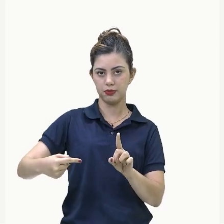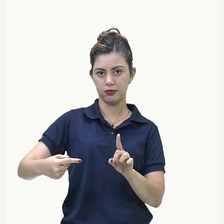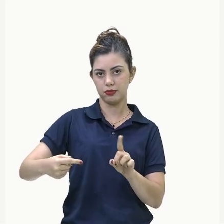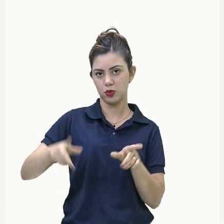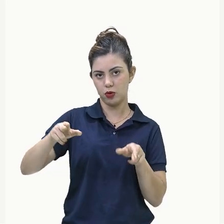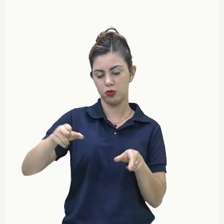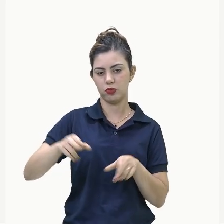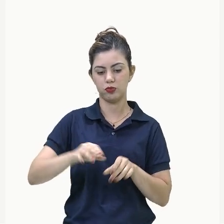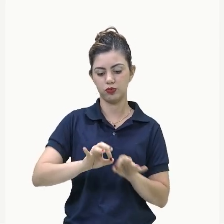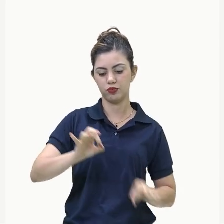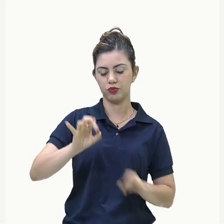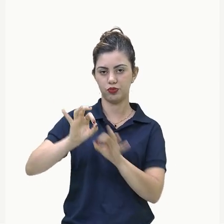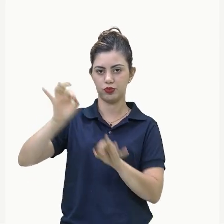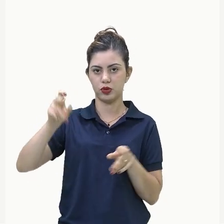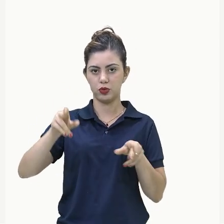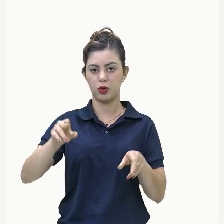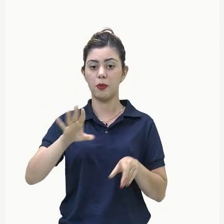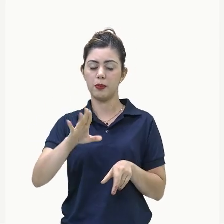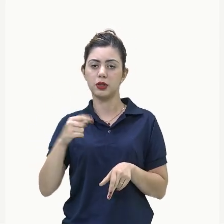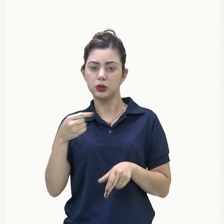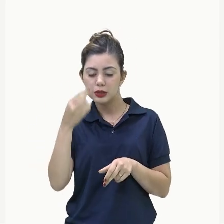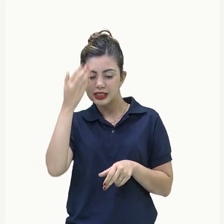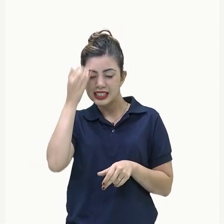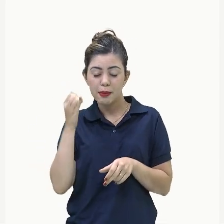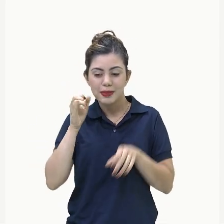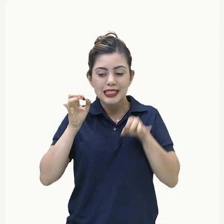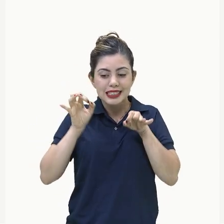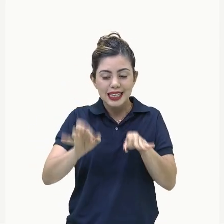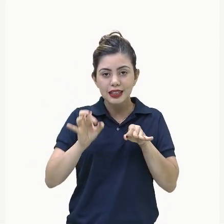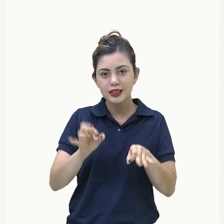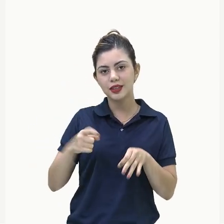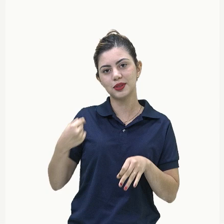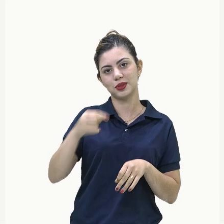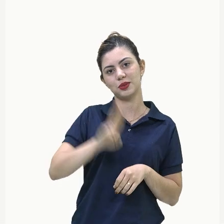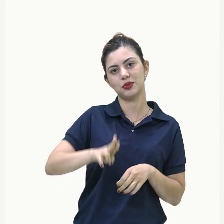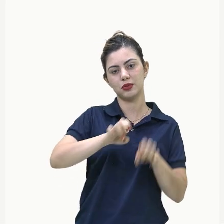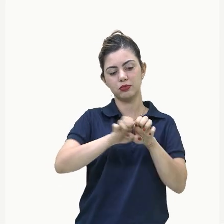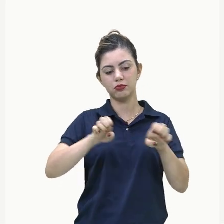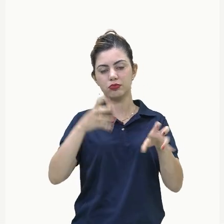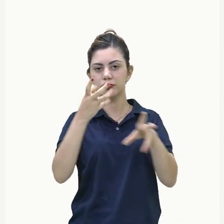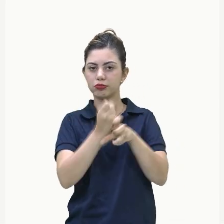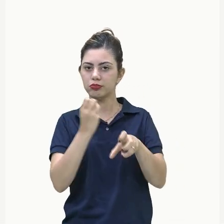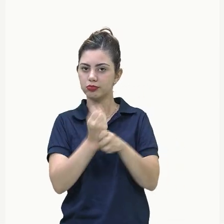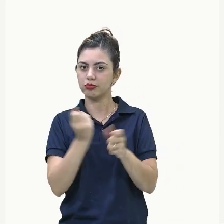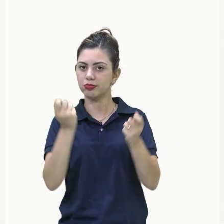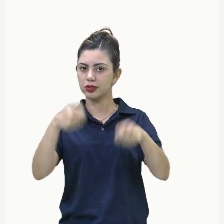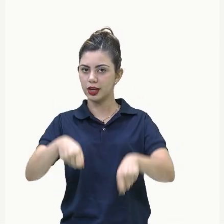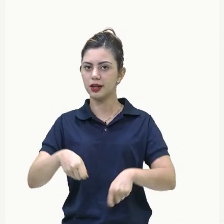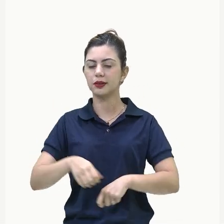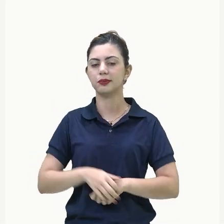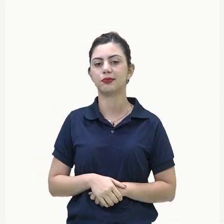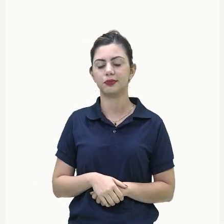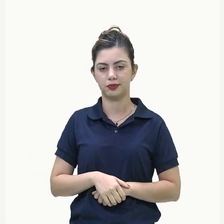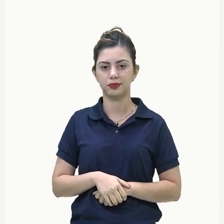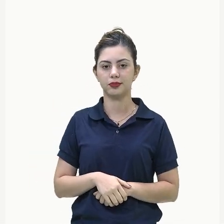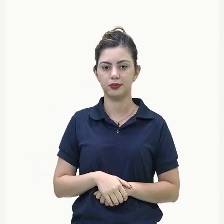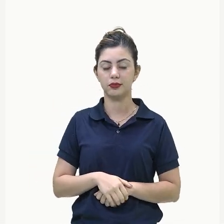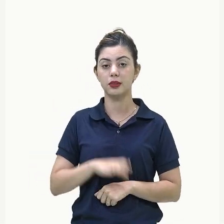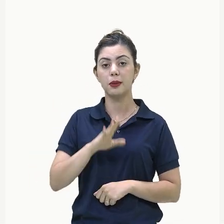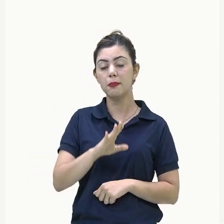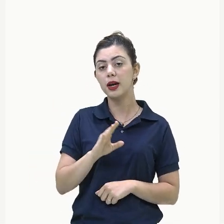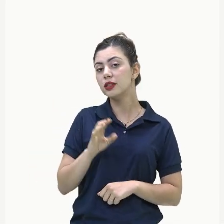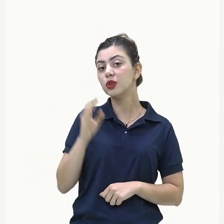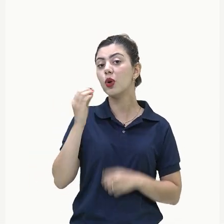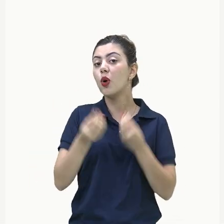Mas para ter mais precisão de onde está localizado, a gente faz então o cálculo do ponto médio. Basta a